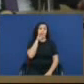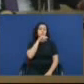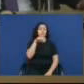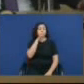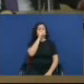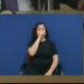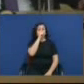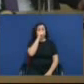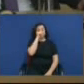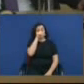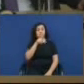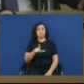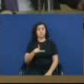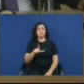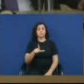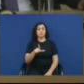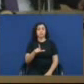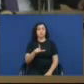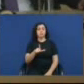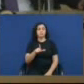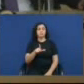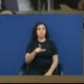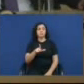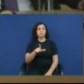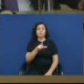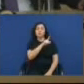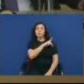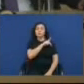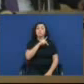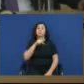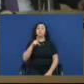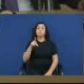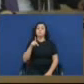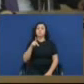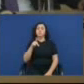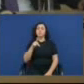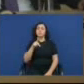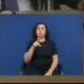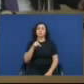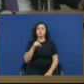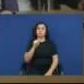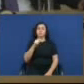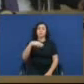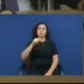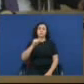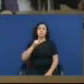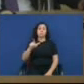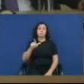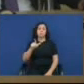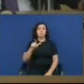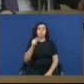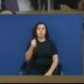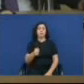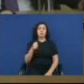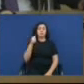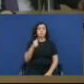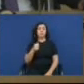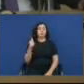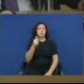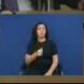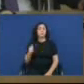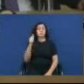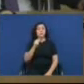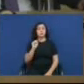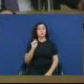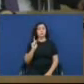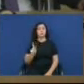nosso município, trazida aqui pela presidente da ATAPIL, Associação dos Aposentados, a senhora Nair Faco,